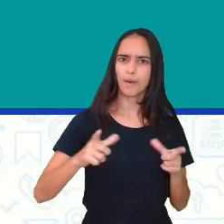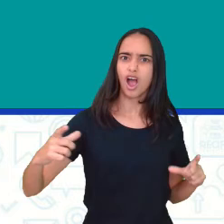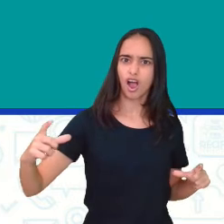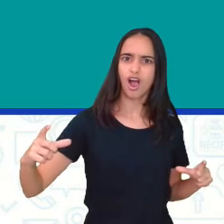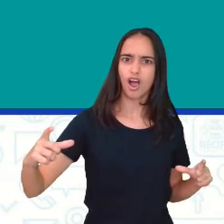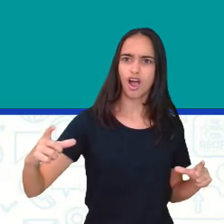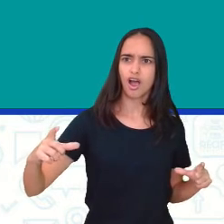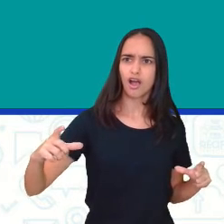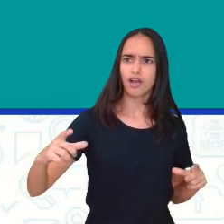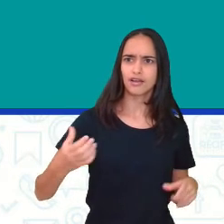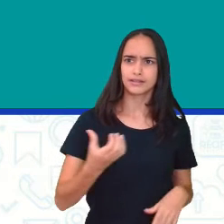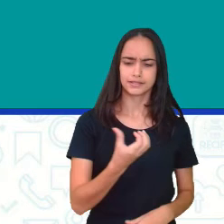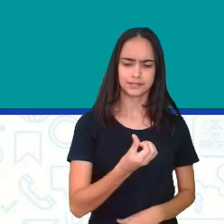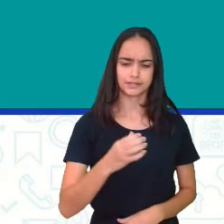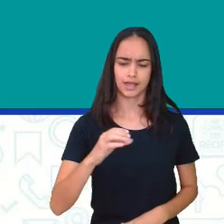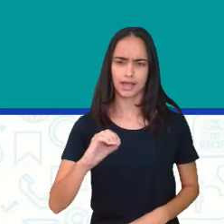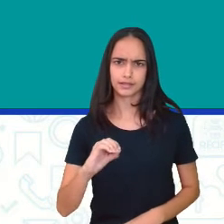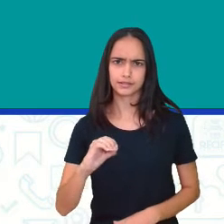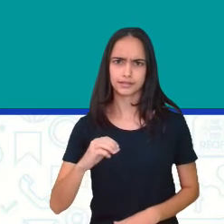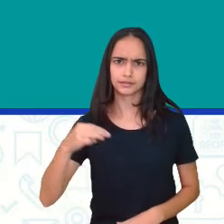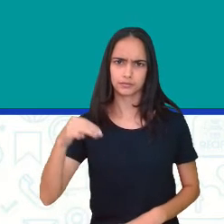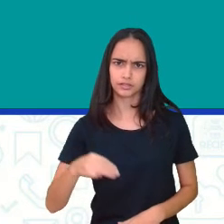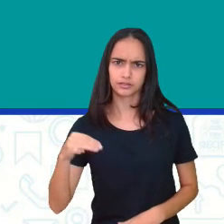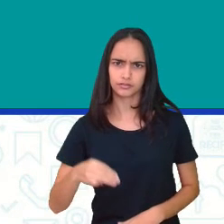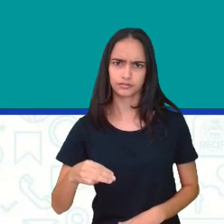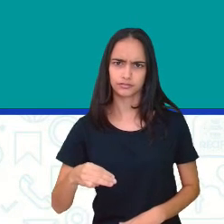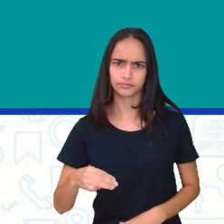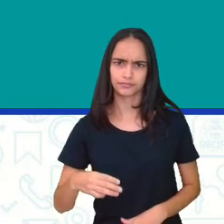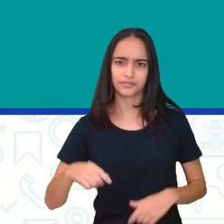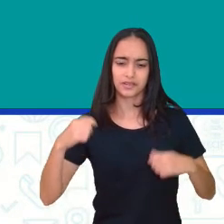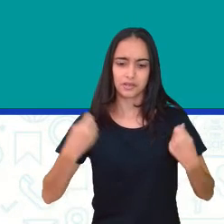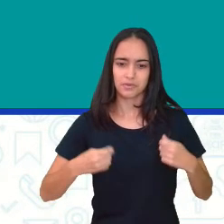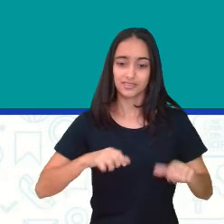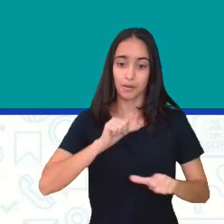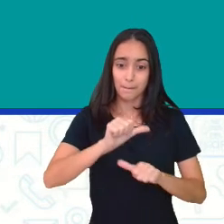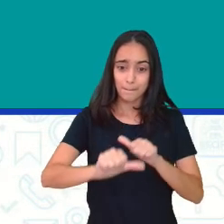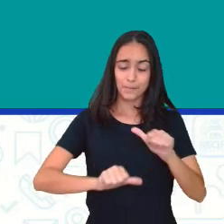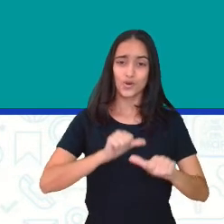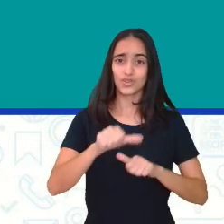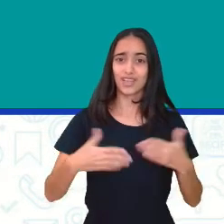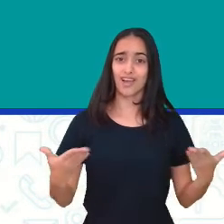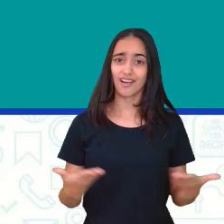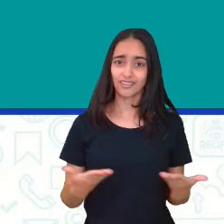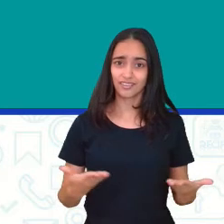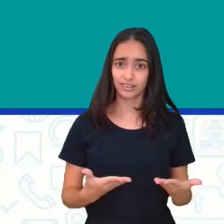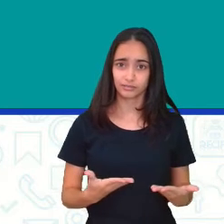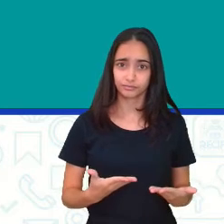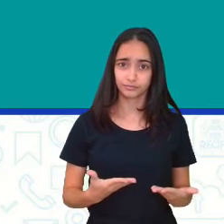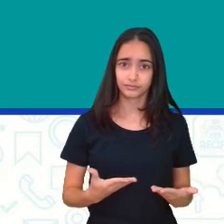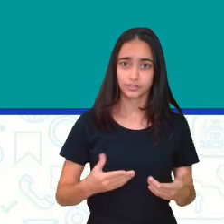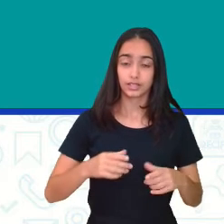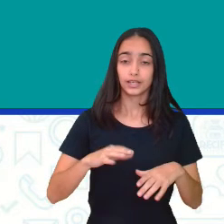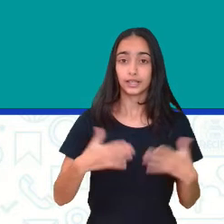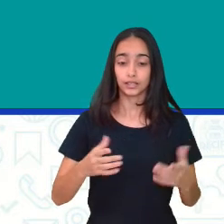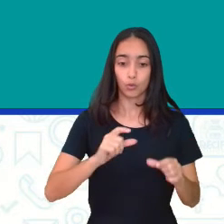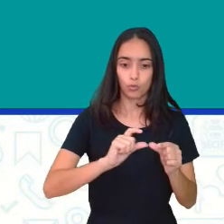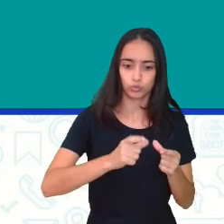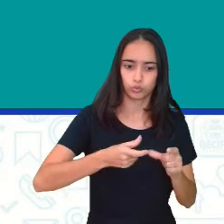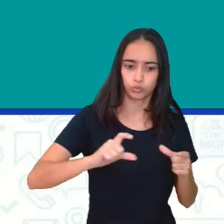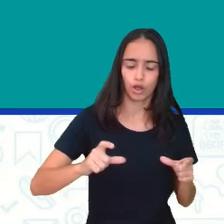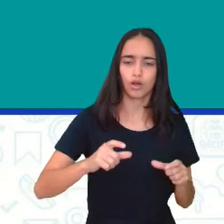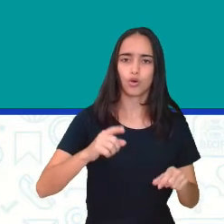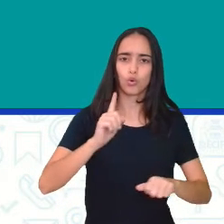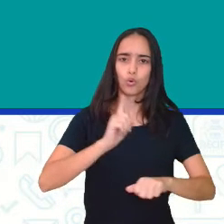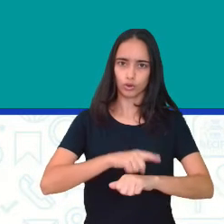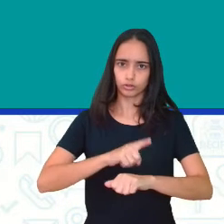E ela fez, oxi, tô de boa, preciso de um estímulo maior. Então ela vai lá e aumenta o tempo, né,